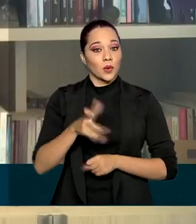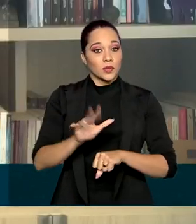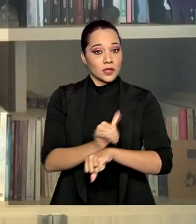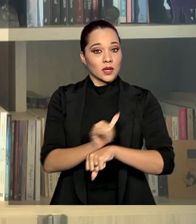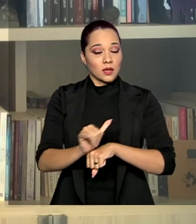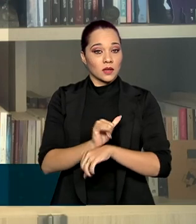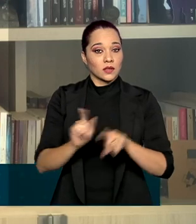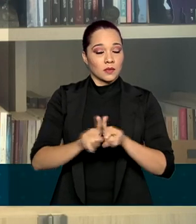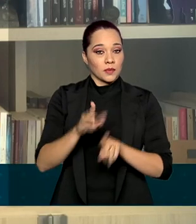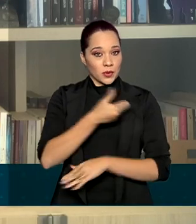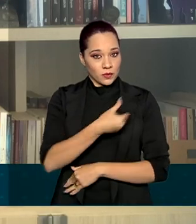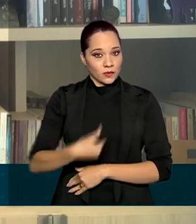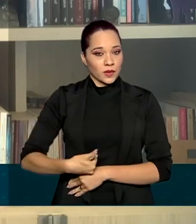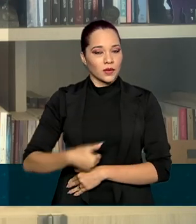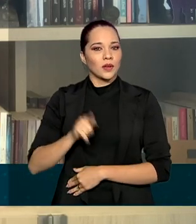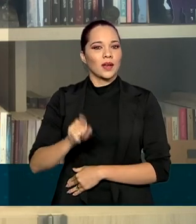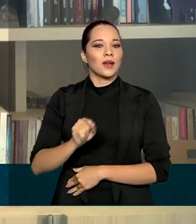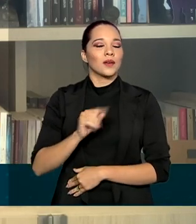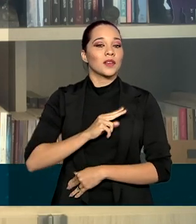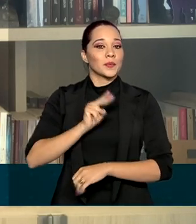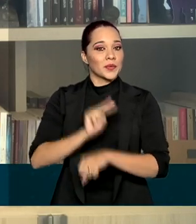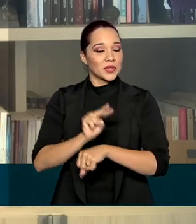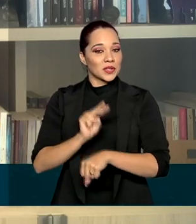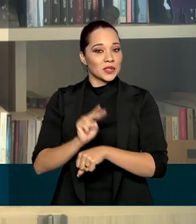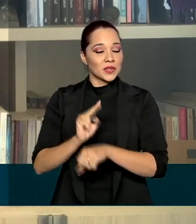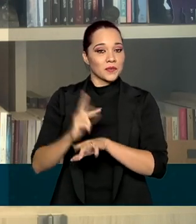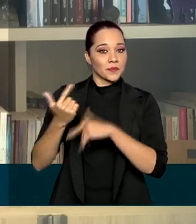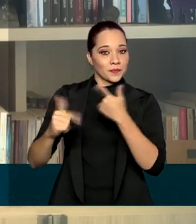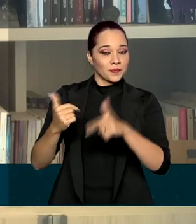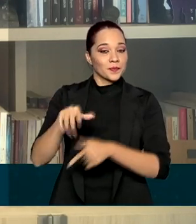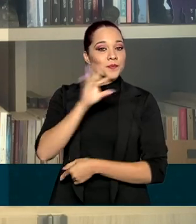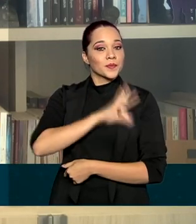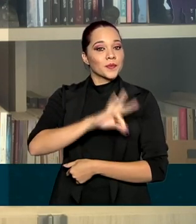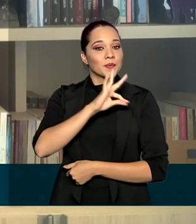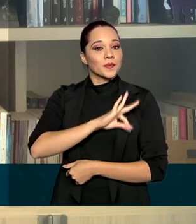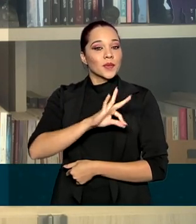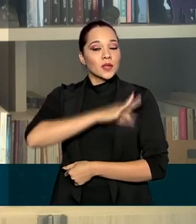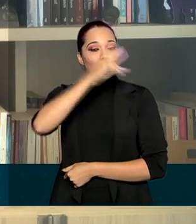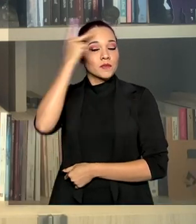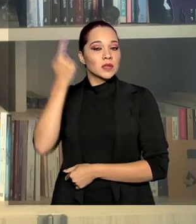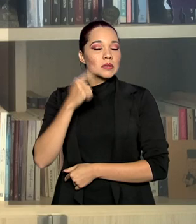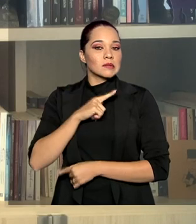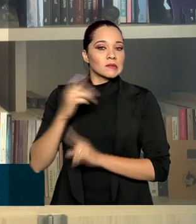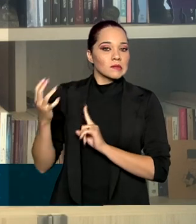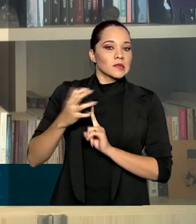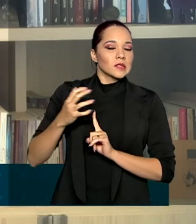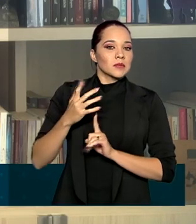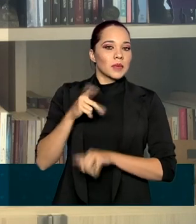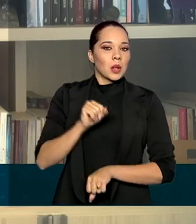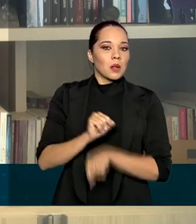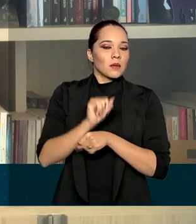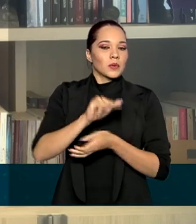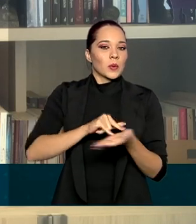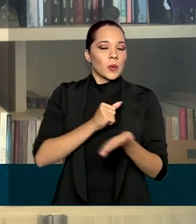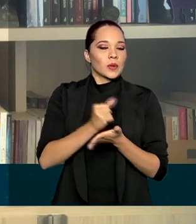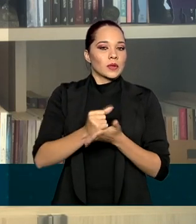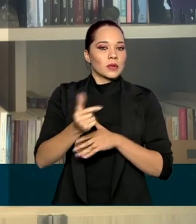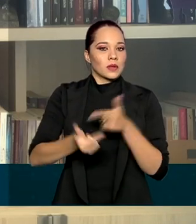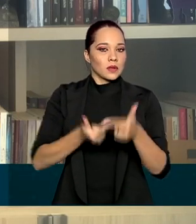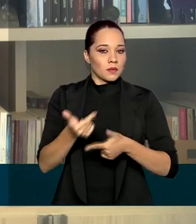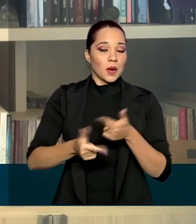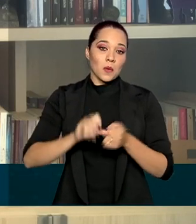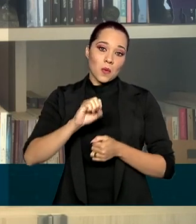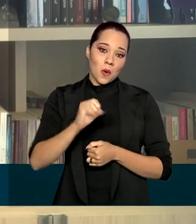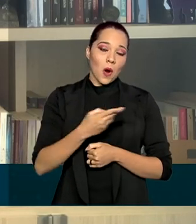tomada pelo governo foi a que preservou o emprego e a renda de quem foi afetado pela suspensão do contrato de trabalho